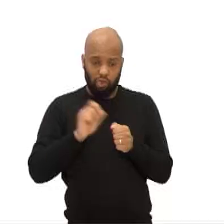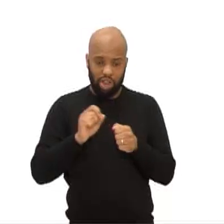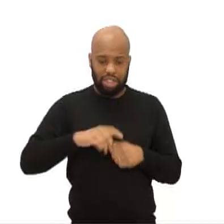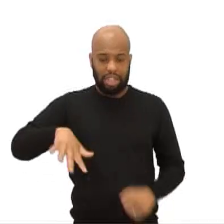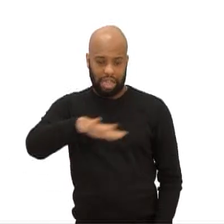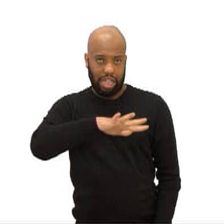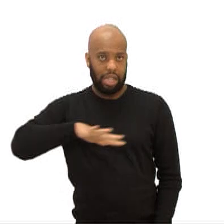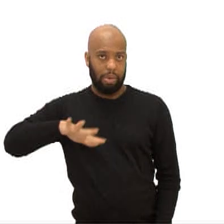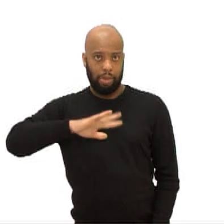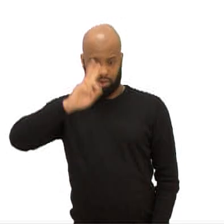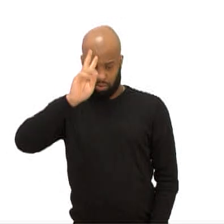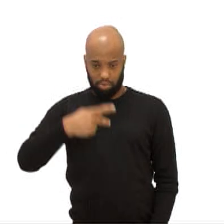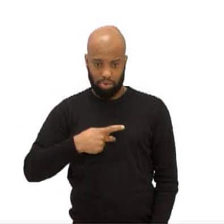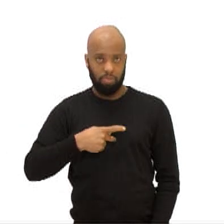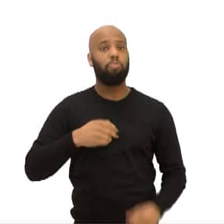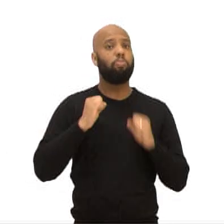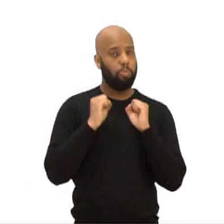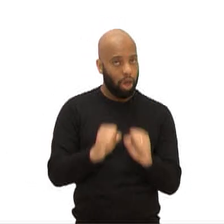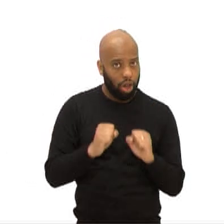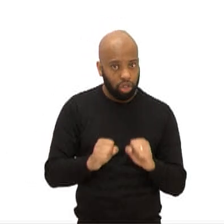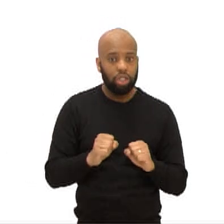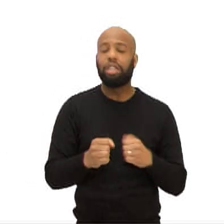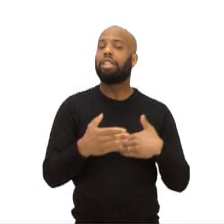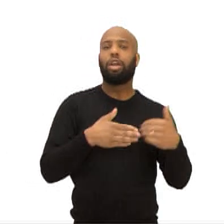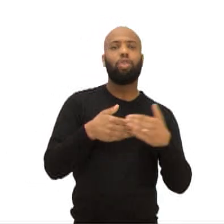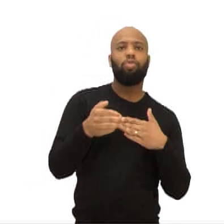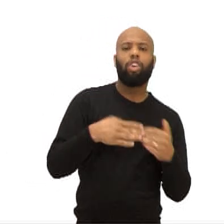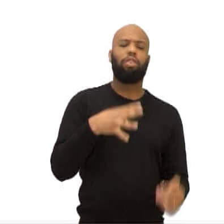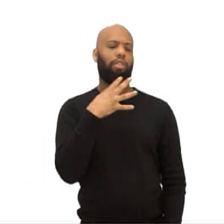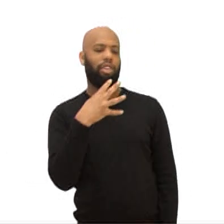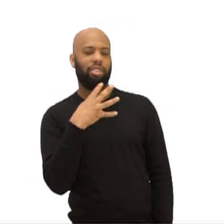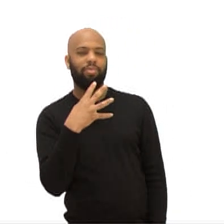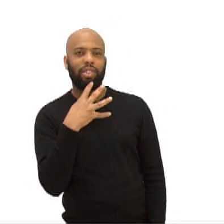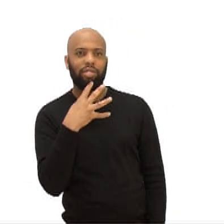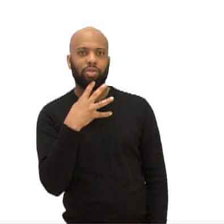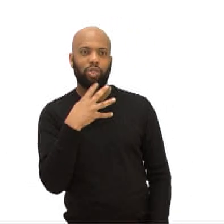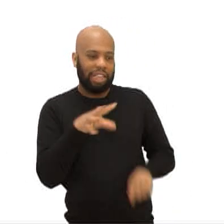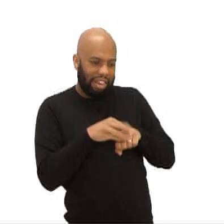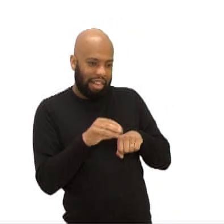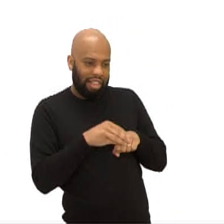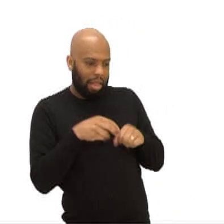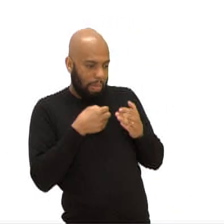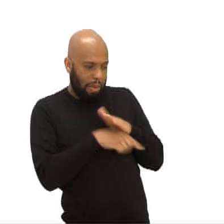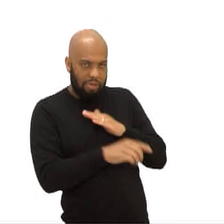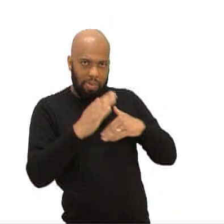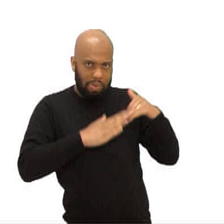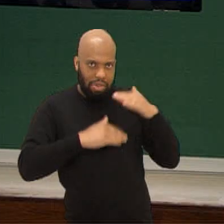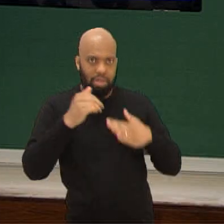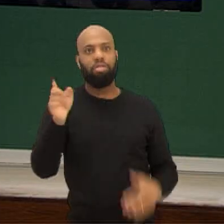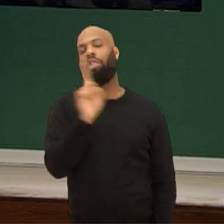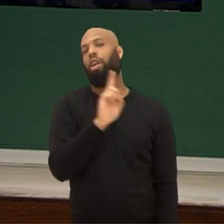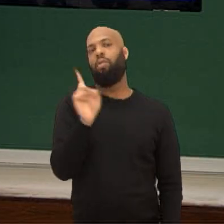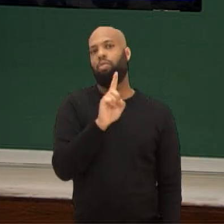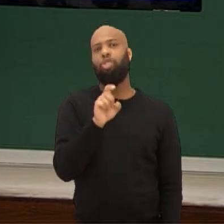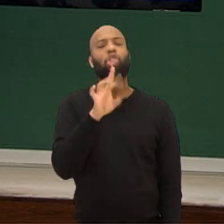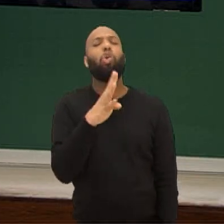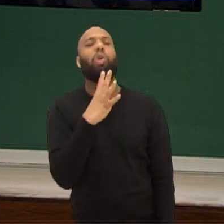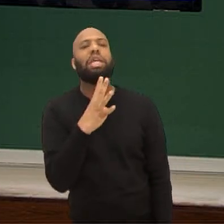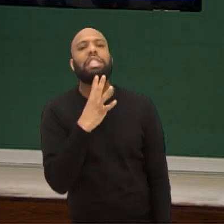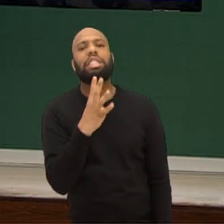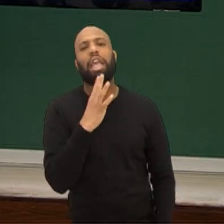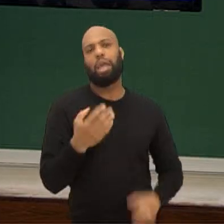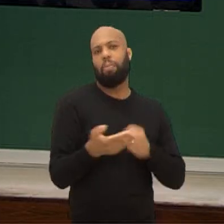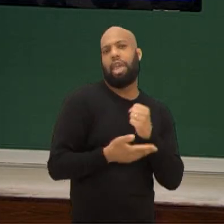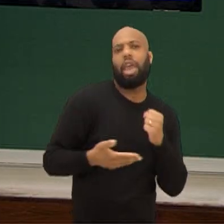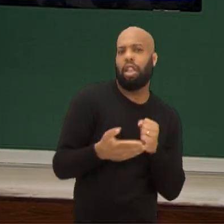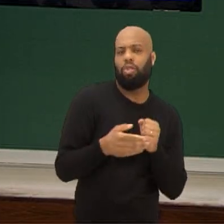importando o nível de conhecimento ou de habilidade. O que importa é a diversão. Então, eu preciso ser profissional para fazer um material e se